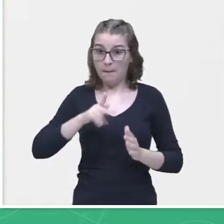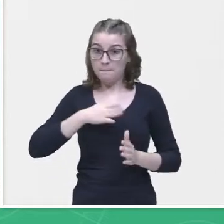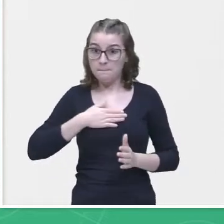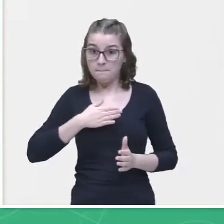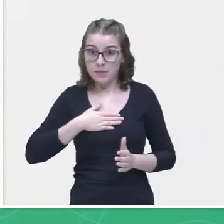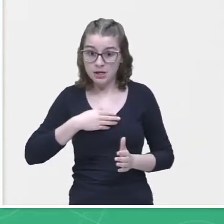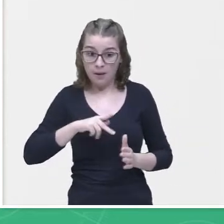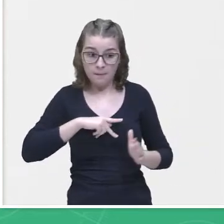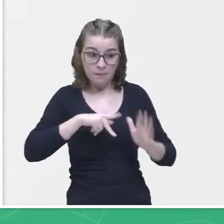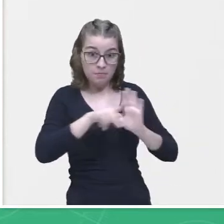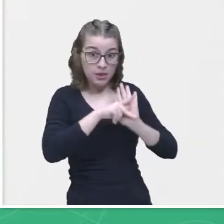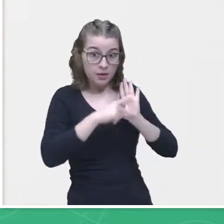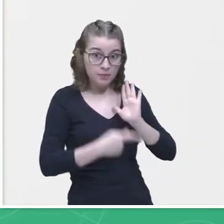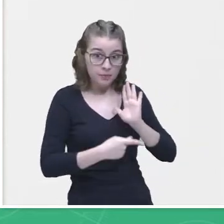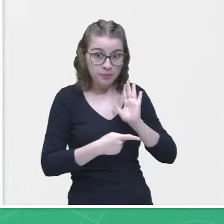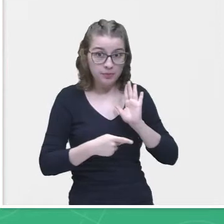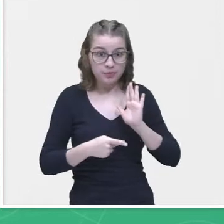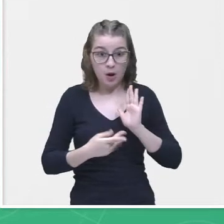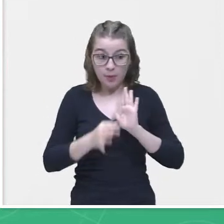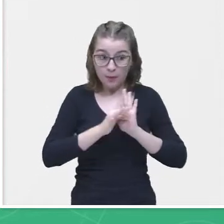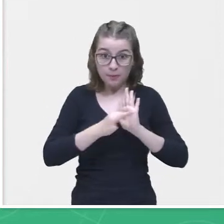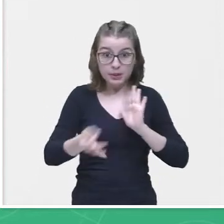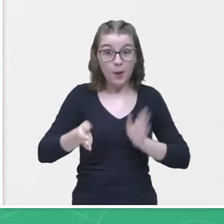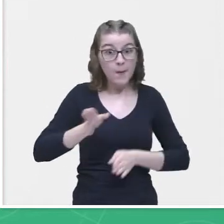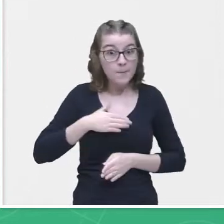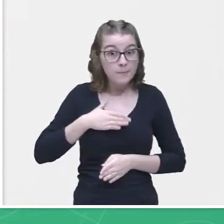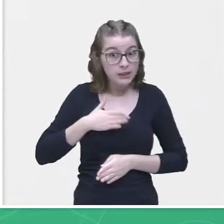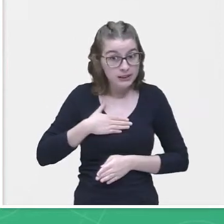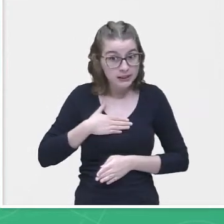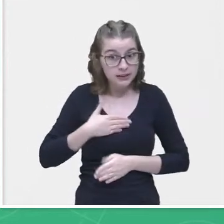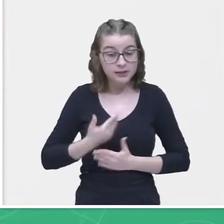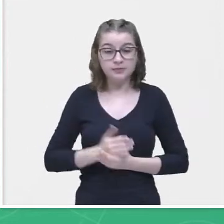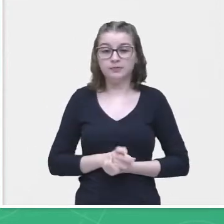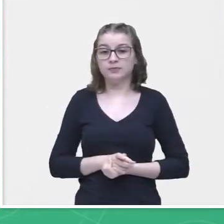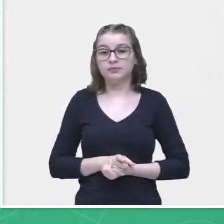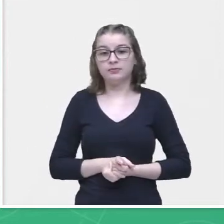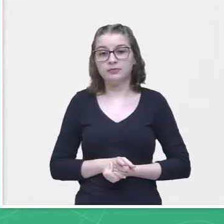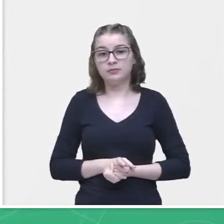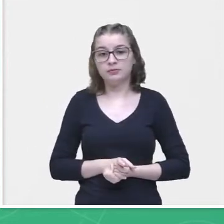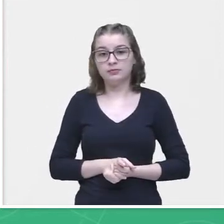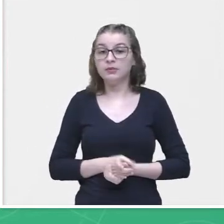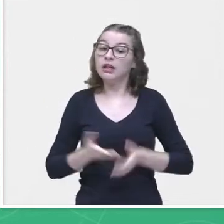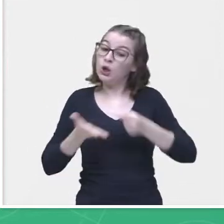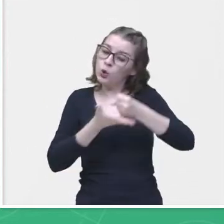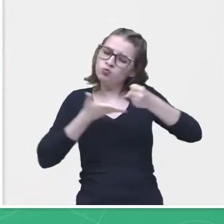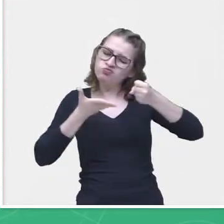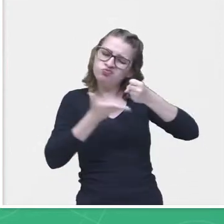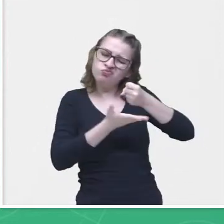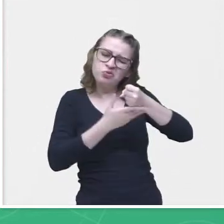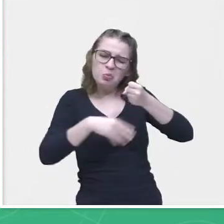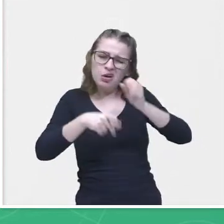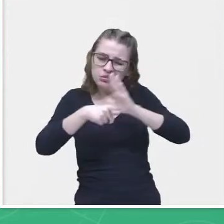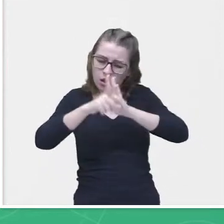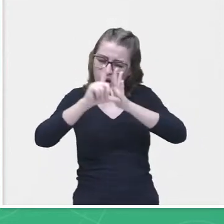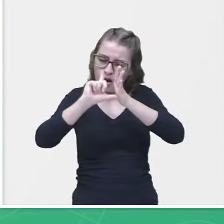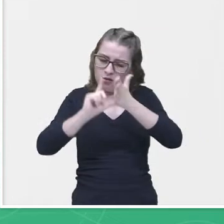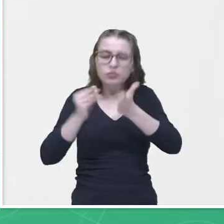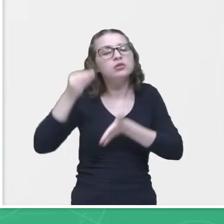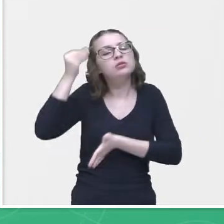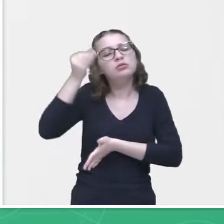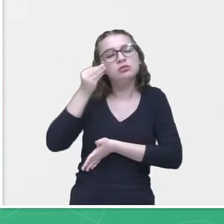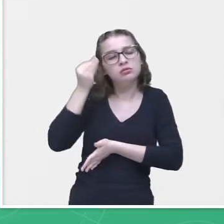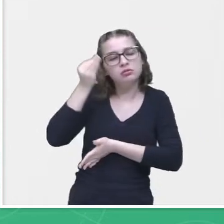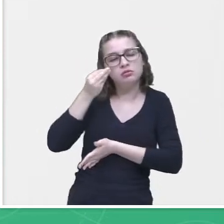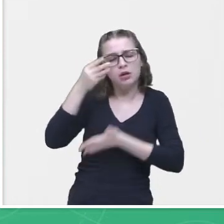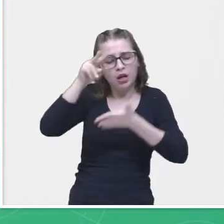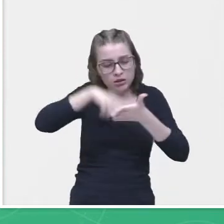do ser você, com uma opinião construída, baseada, claro, também em outras coisas que você leu, assistiu,